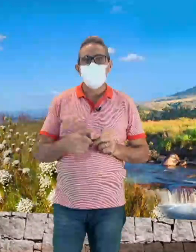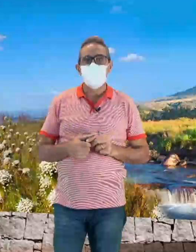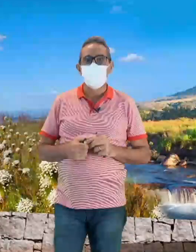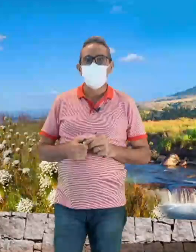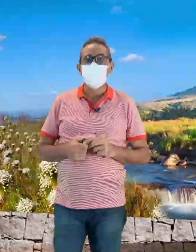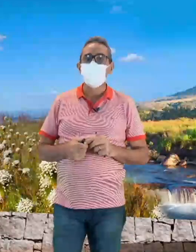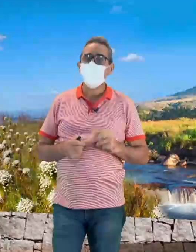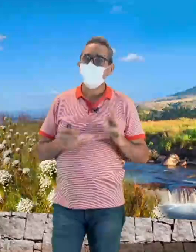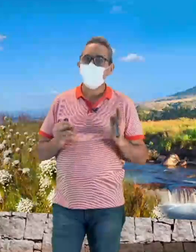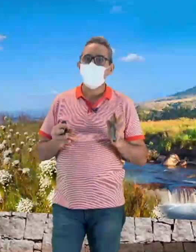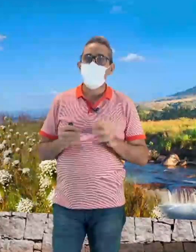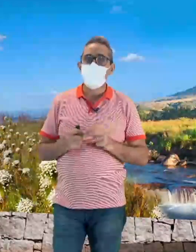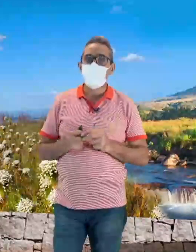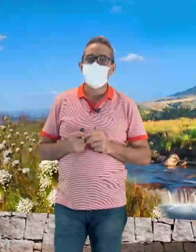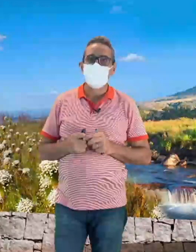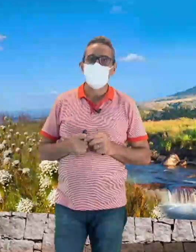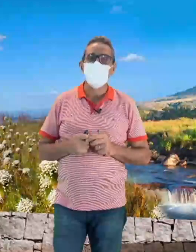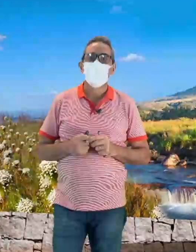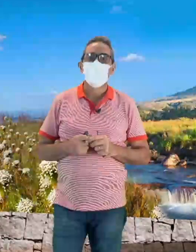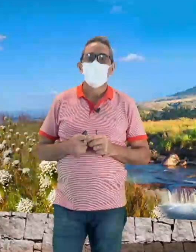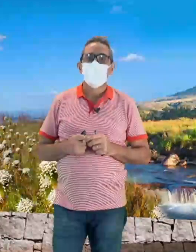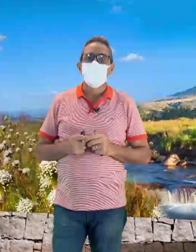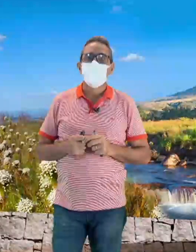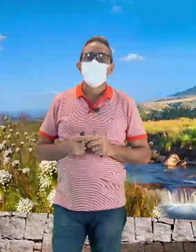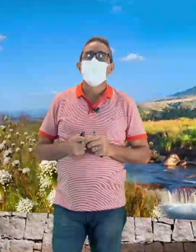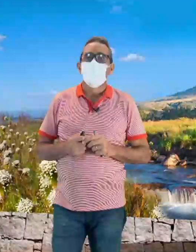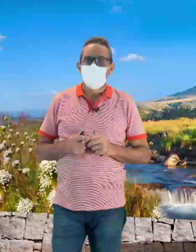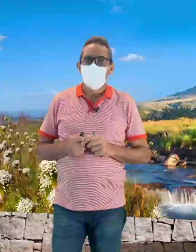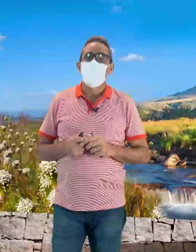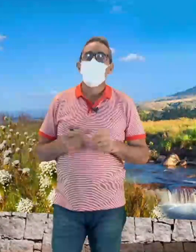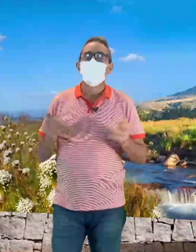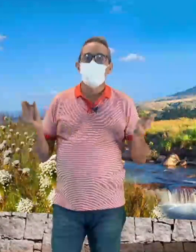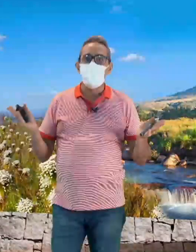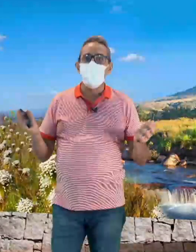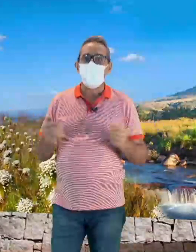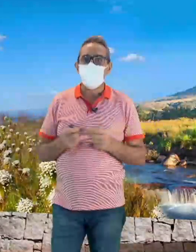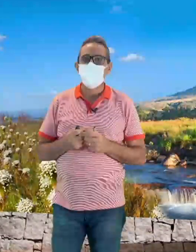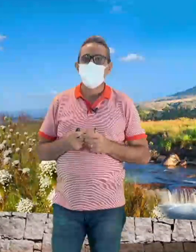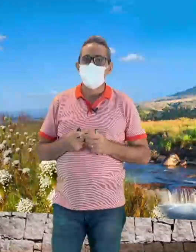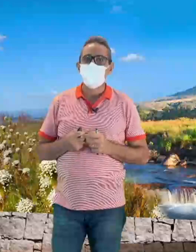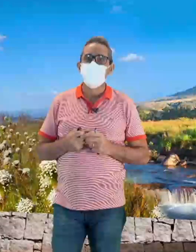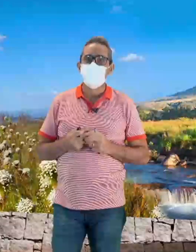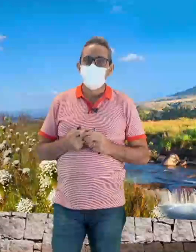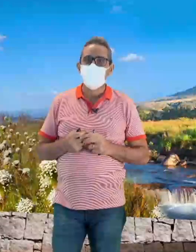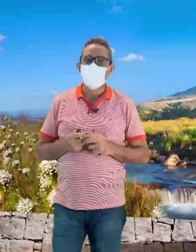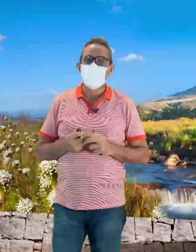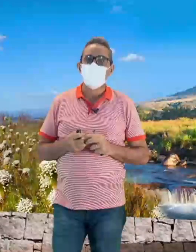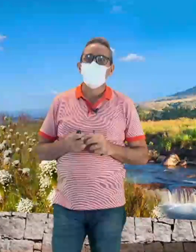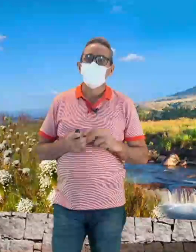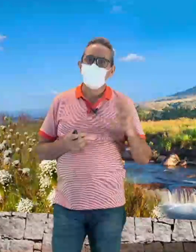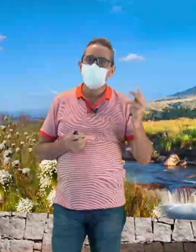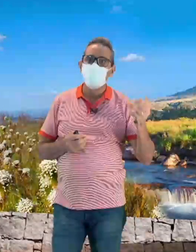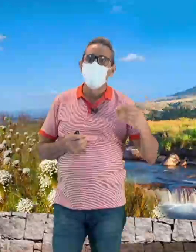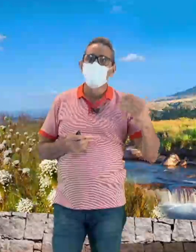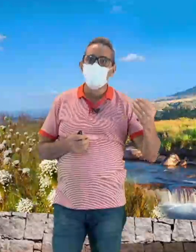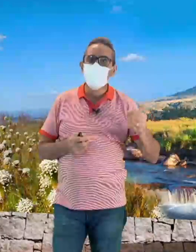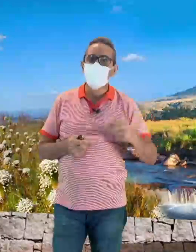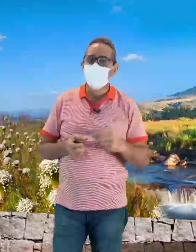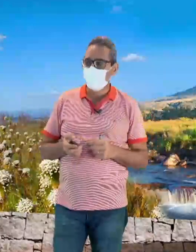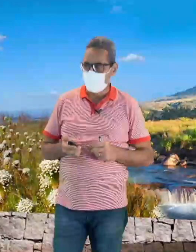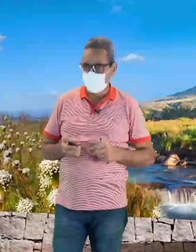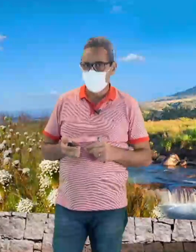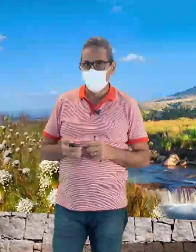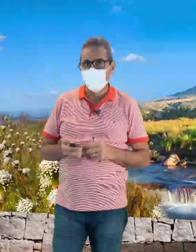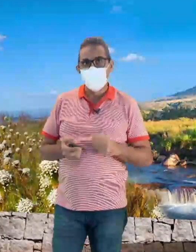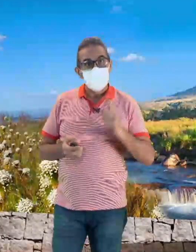Esse Revisa Enem tá top da balada, tá? Ah, se na minha época tivesse isso aí, teria sido muito